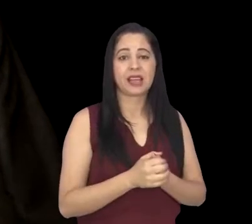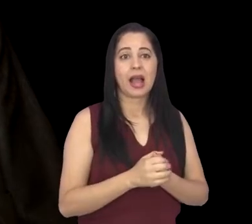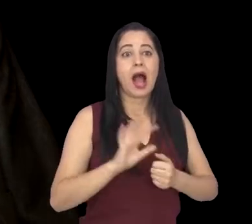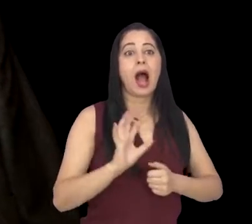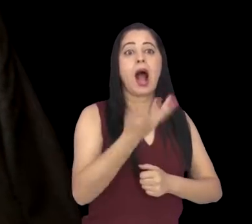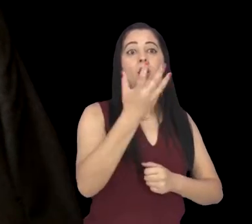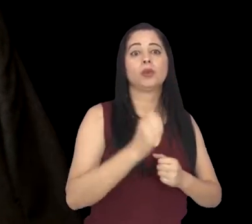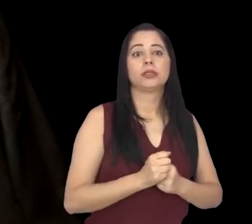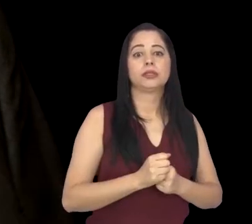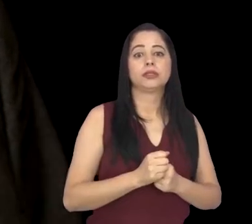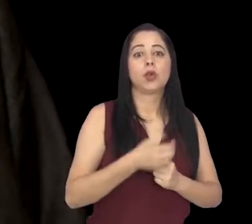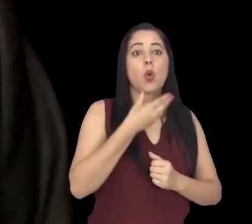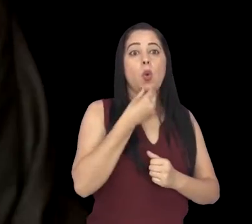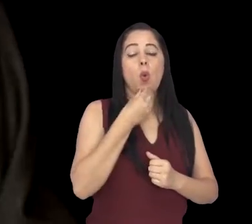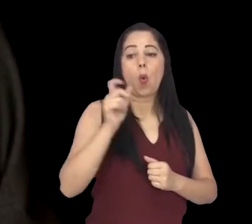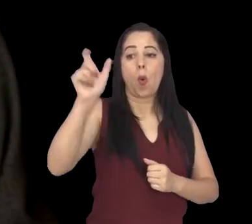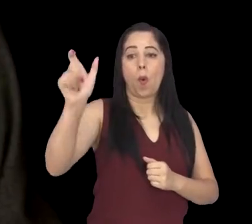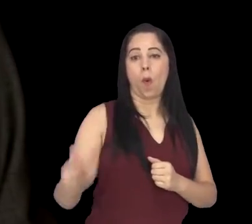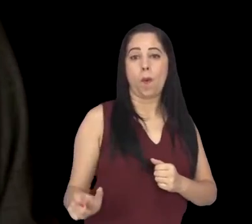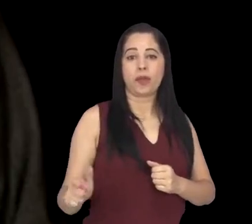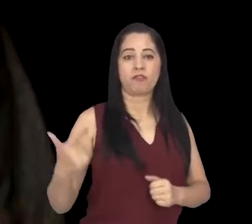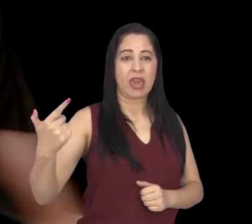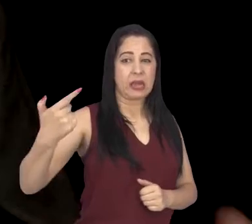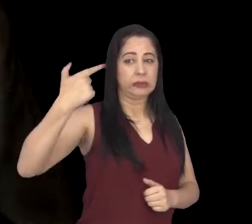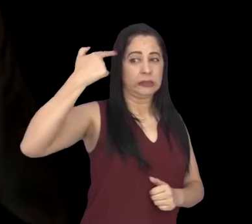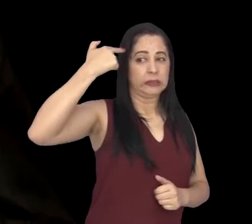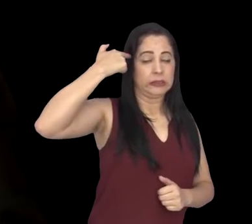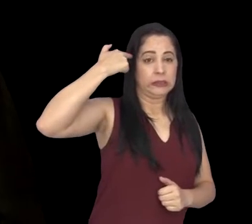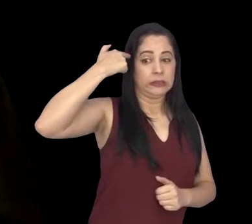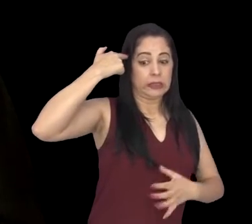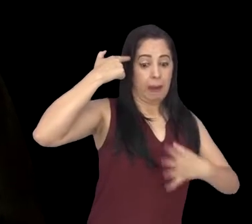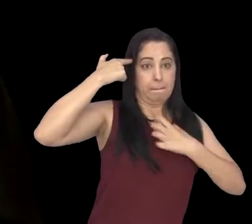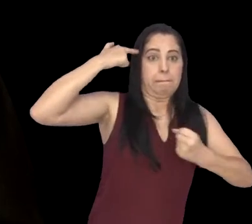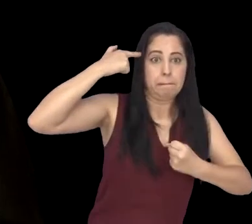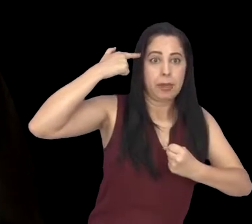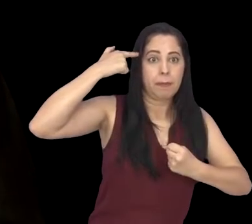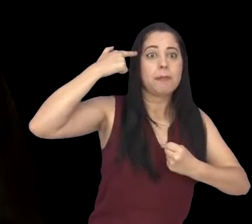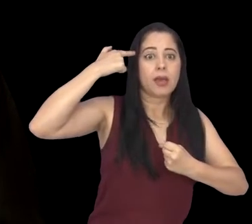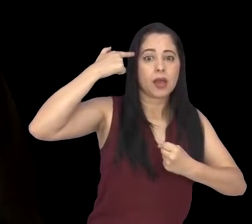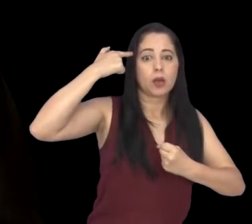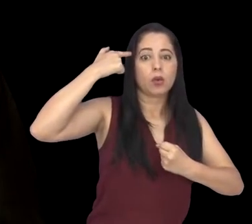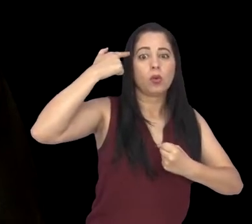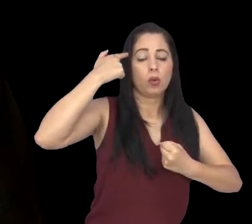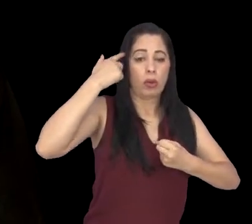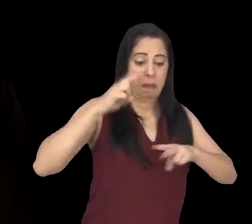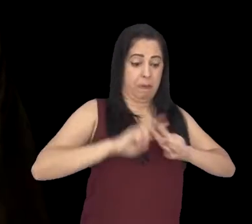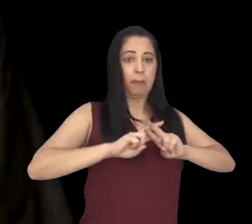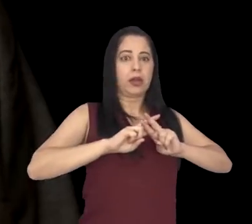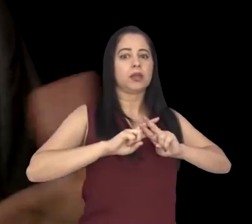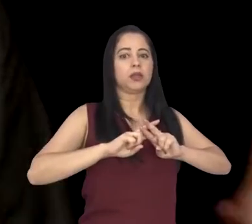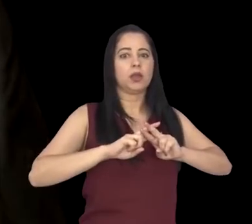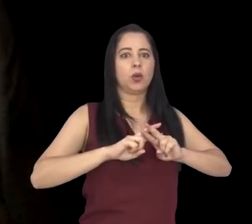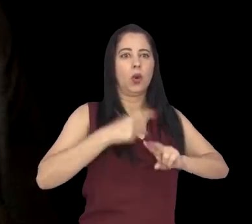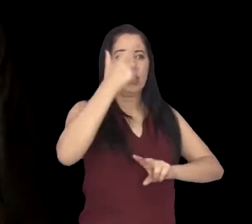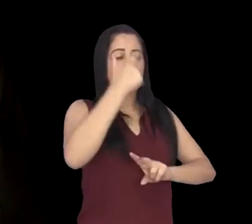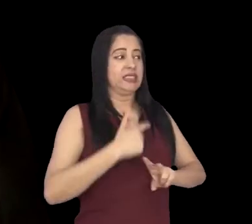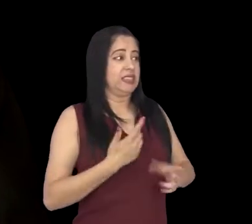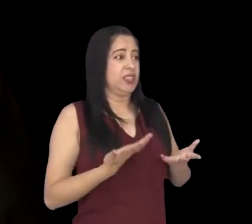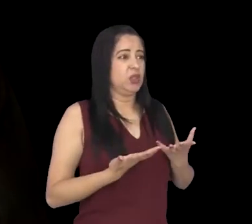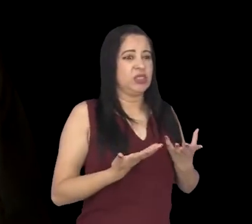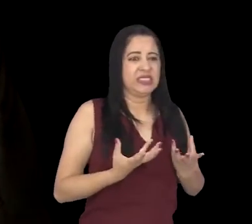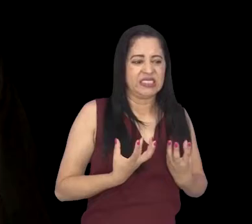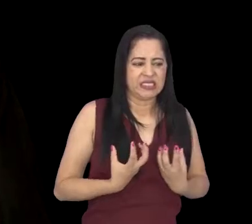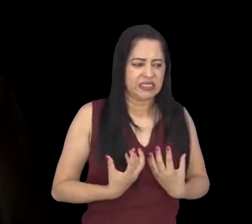um sequestro, assim, não fiquei em cativeiro, mas foi um sequestro que depois, no final, me